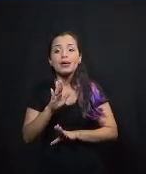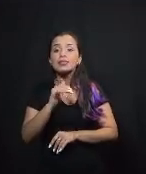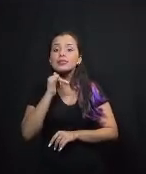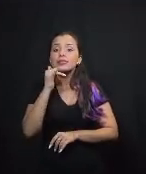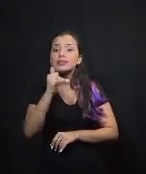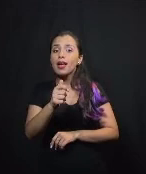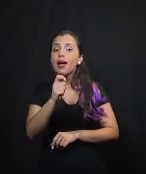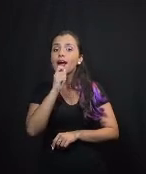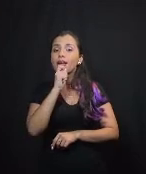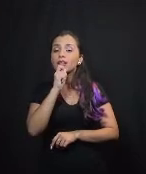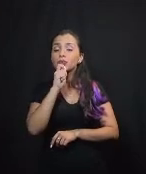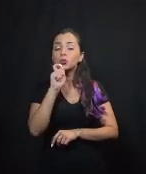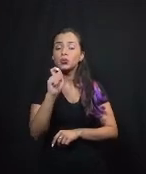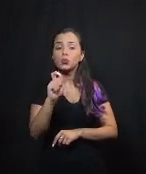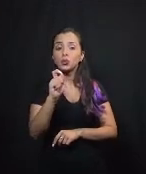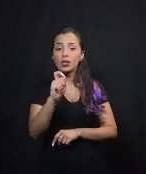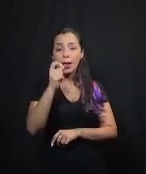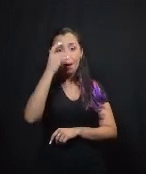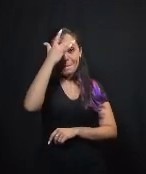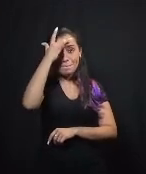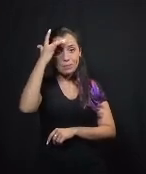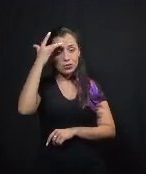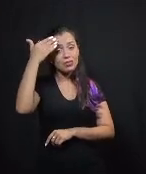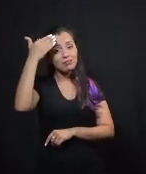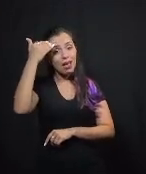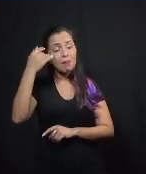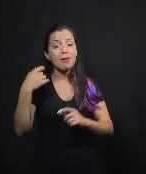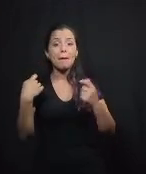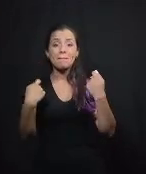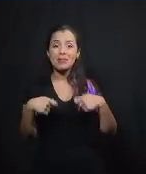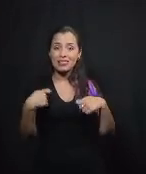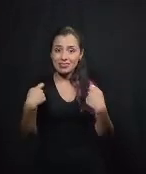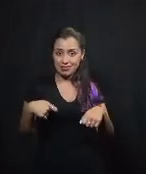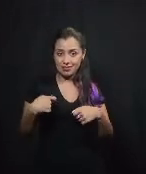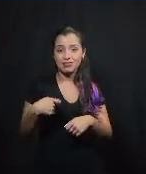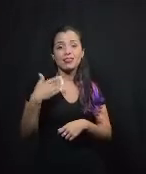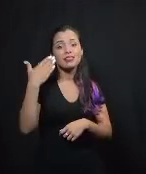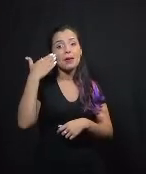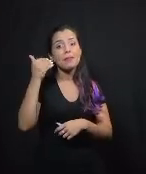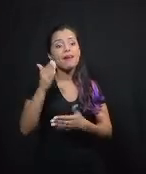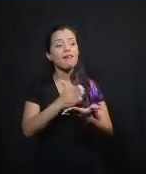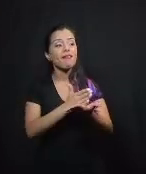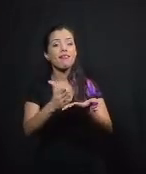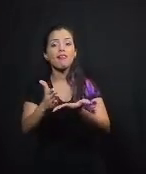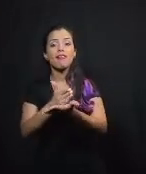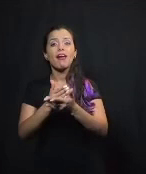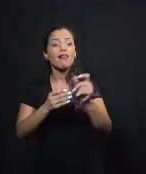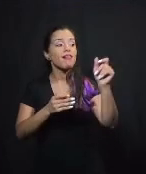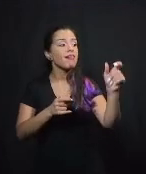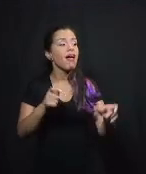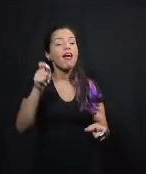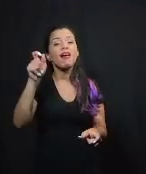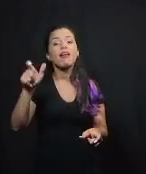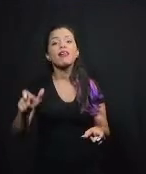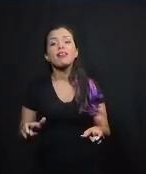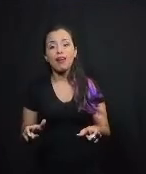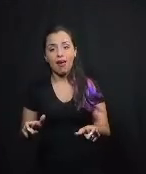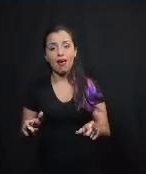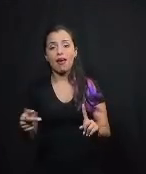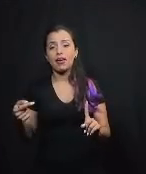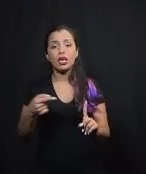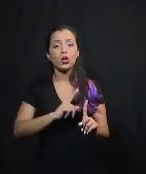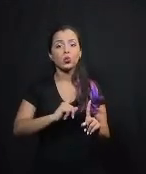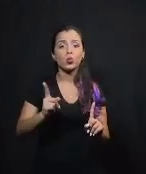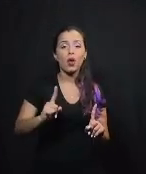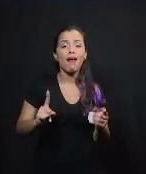relativamente dispensável, porque essas pessoas sabem que é preciso saber quem é quem, ter um elo, saber o que as pessoas propõem, o que